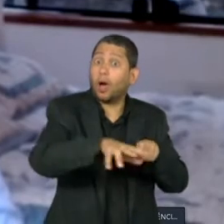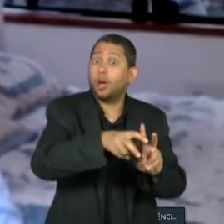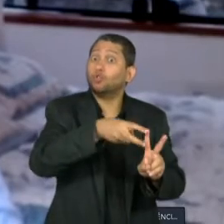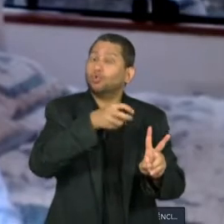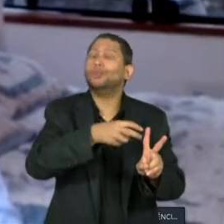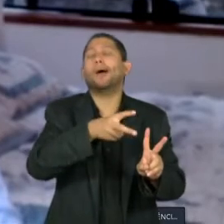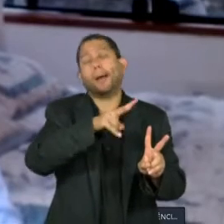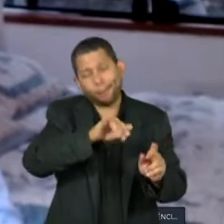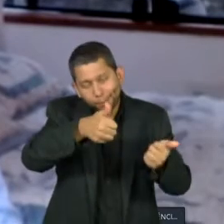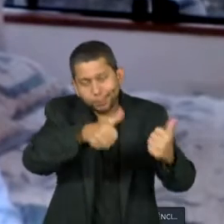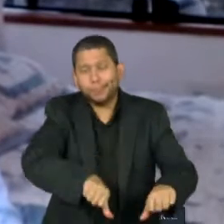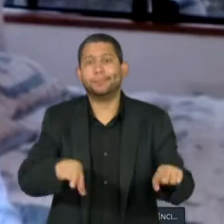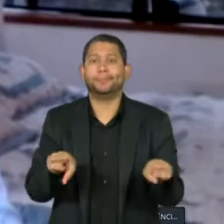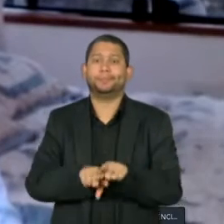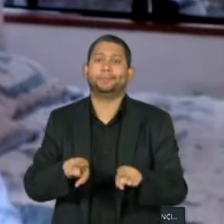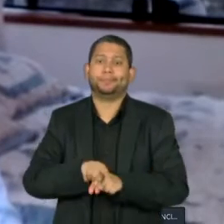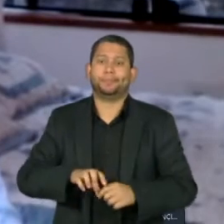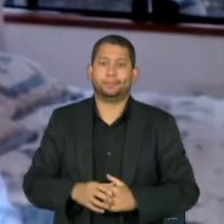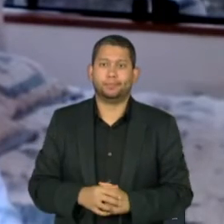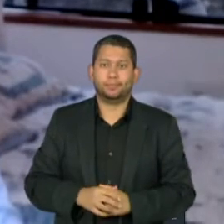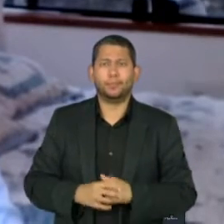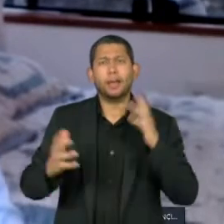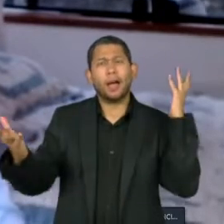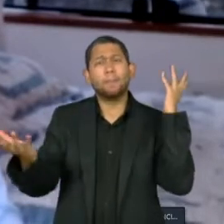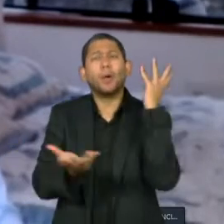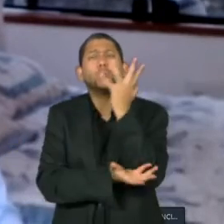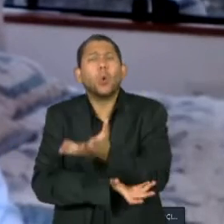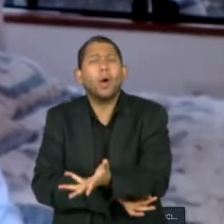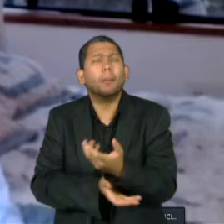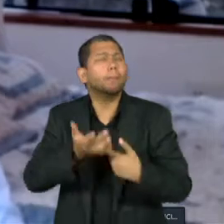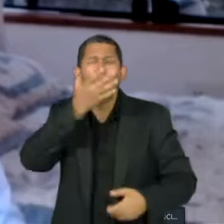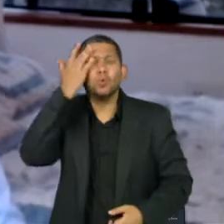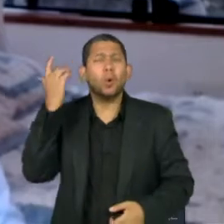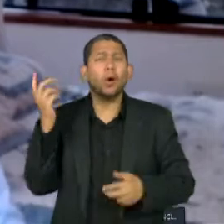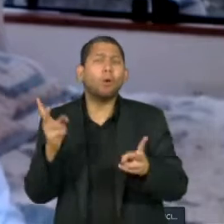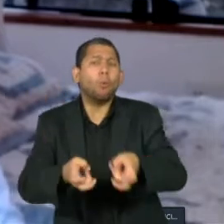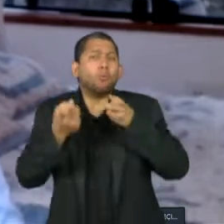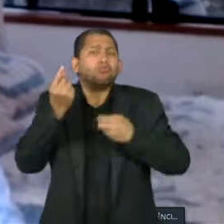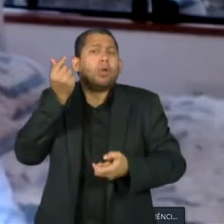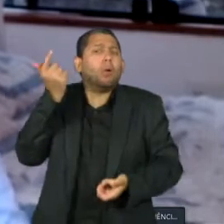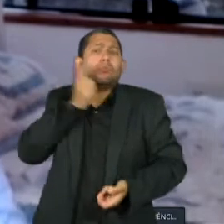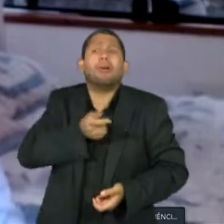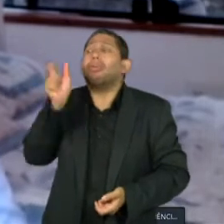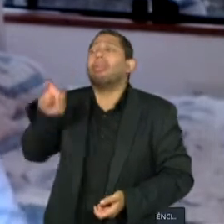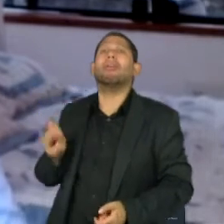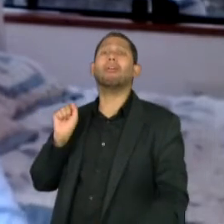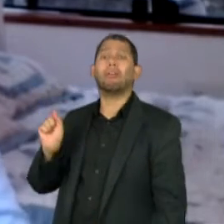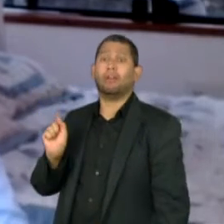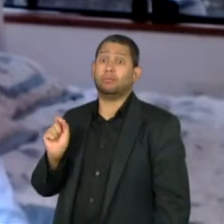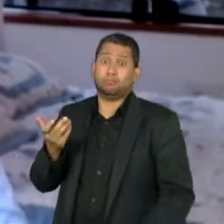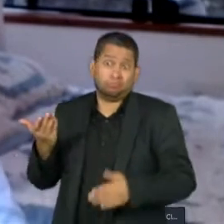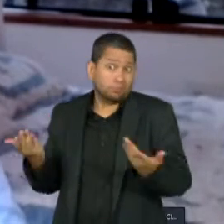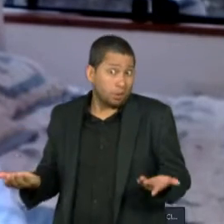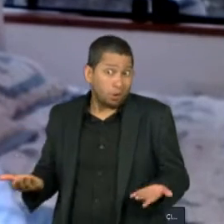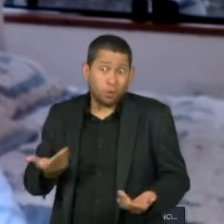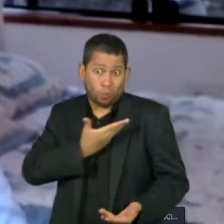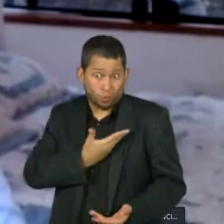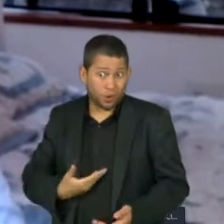que ganha com o desmatamento da Amazônia? Hoje em dia, nem os governos estaduais, por